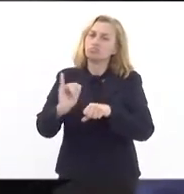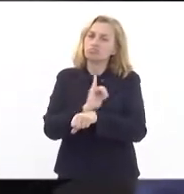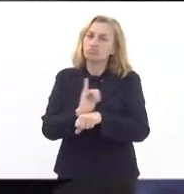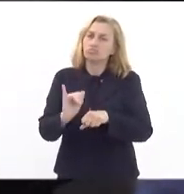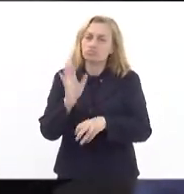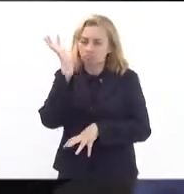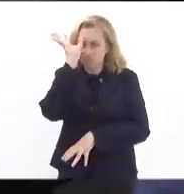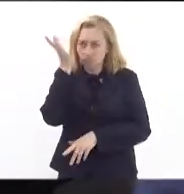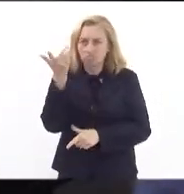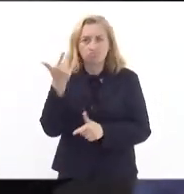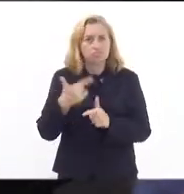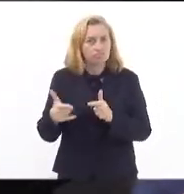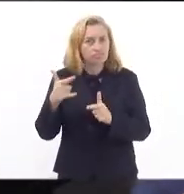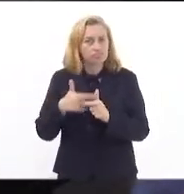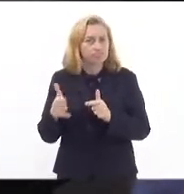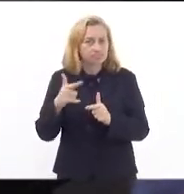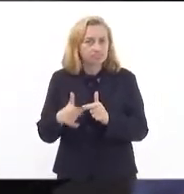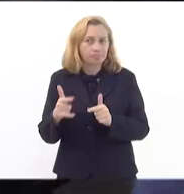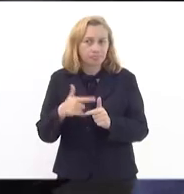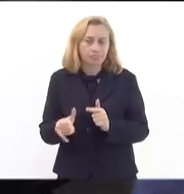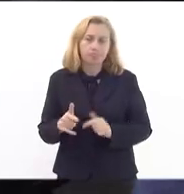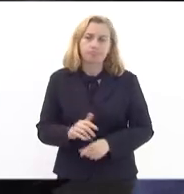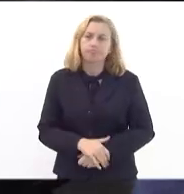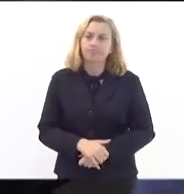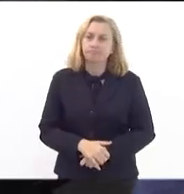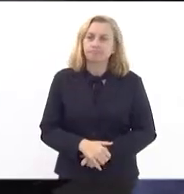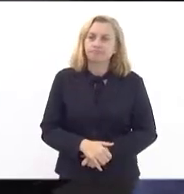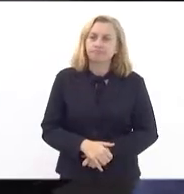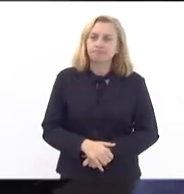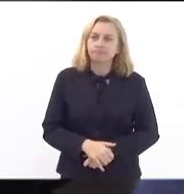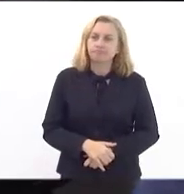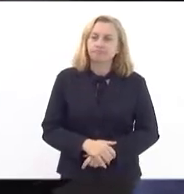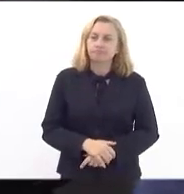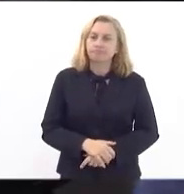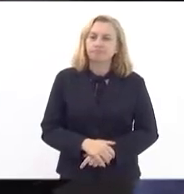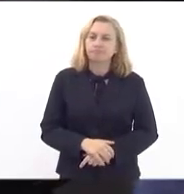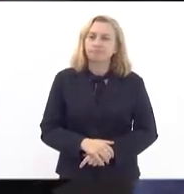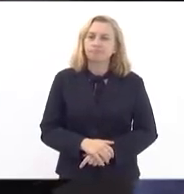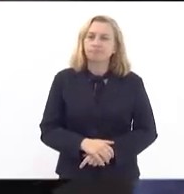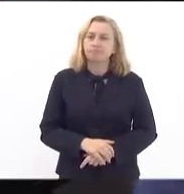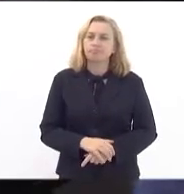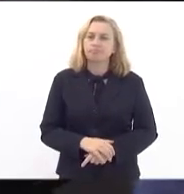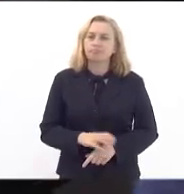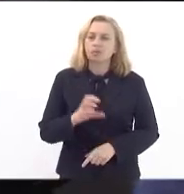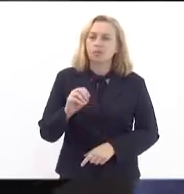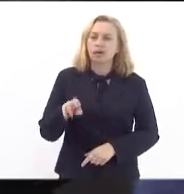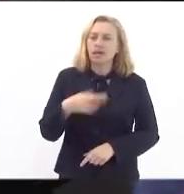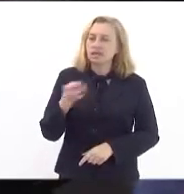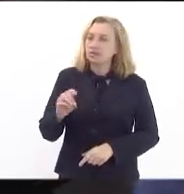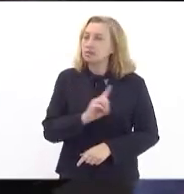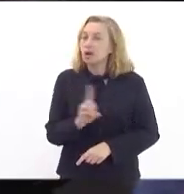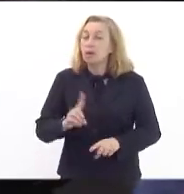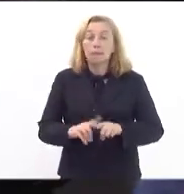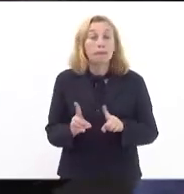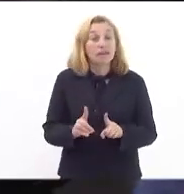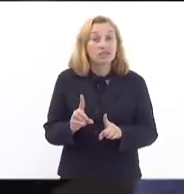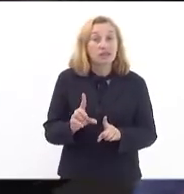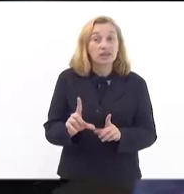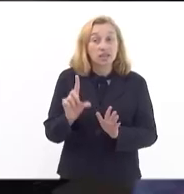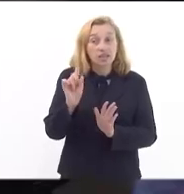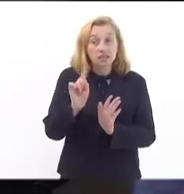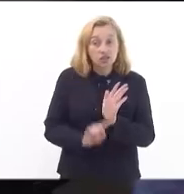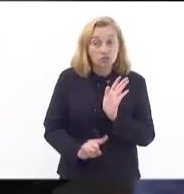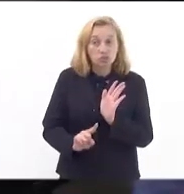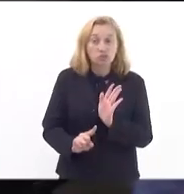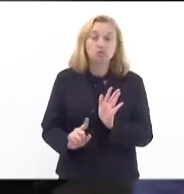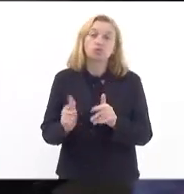vai resolver o problema da operação não mas vai mitigar